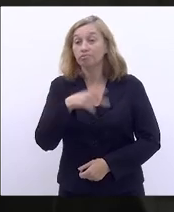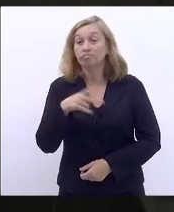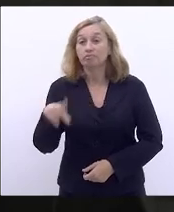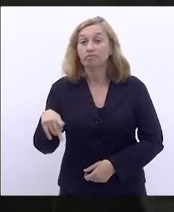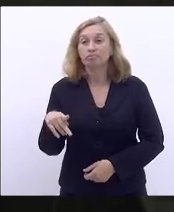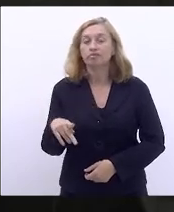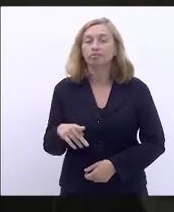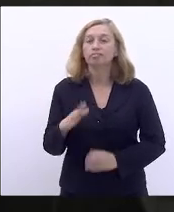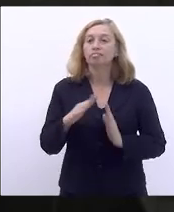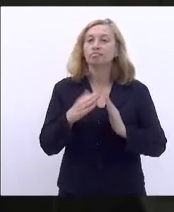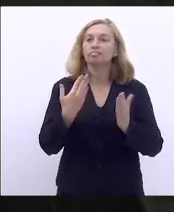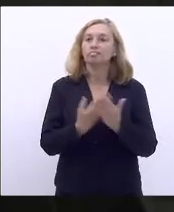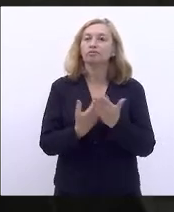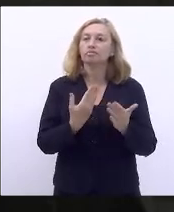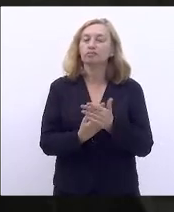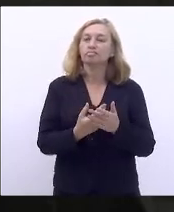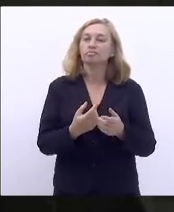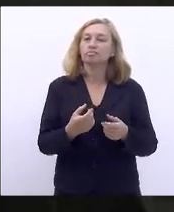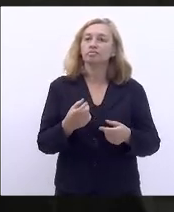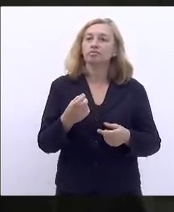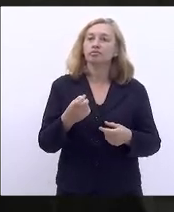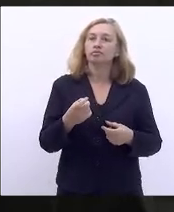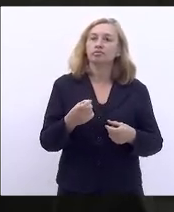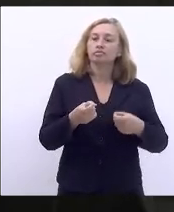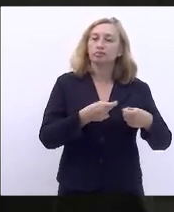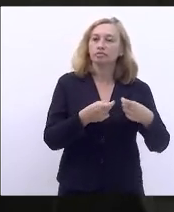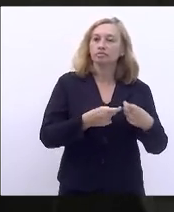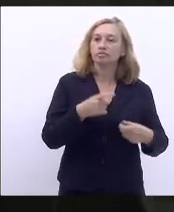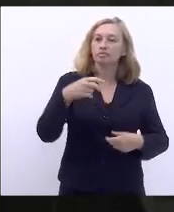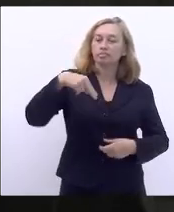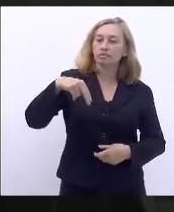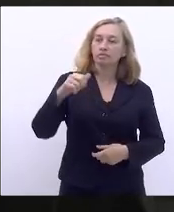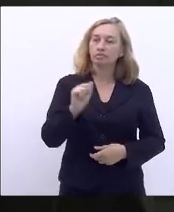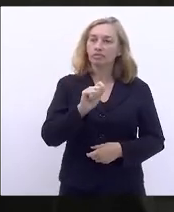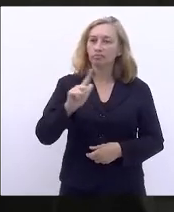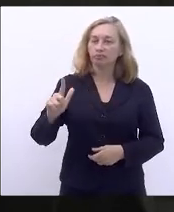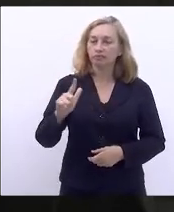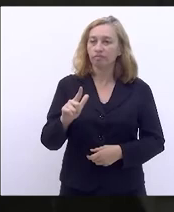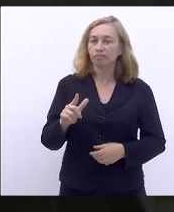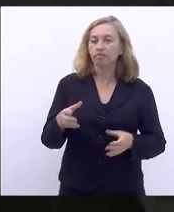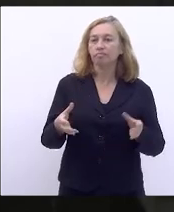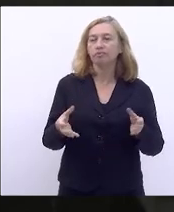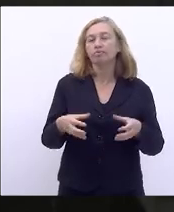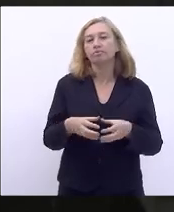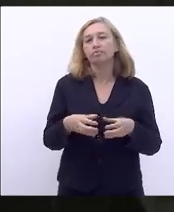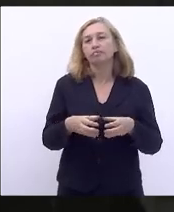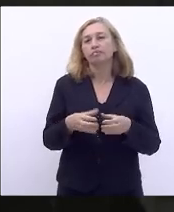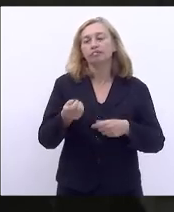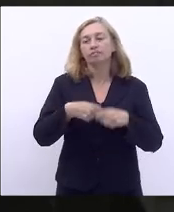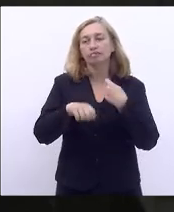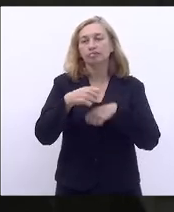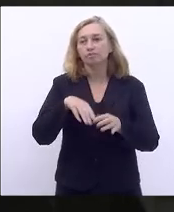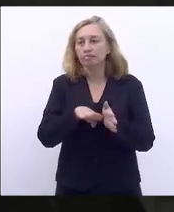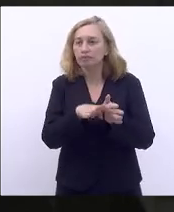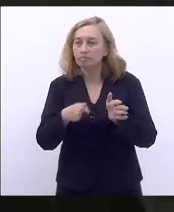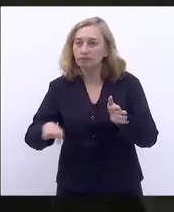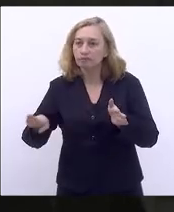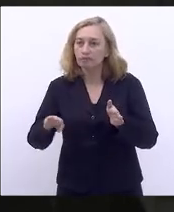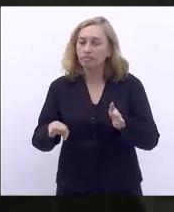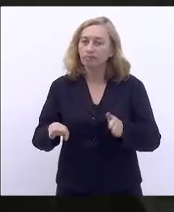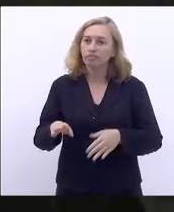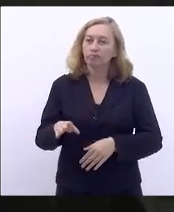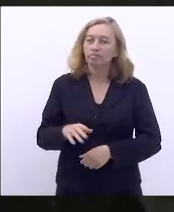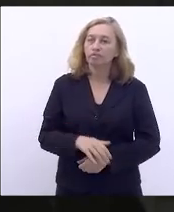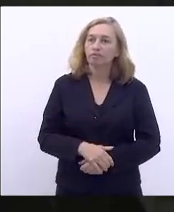professor da Escola de Guerra Naval e coordenador do Grupo da Economia do Mar,